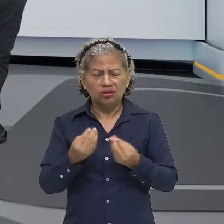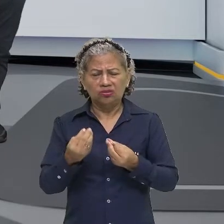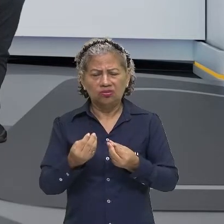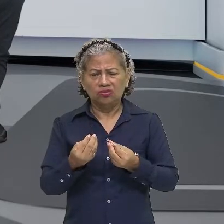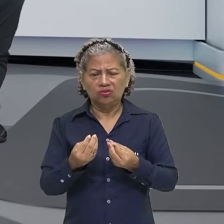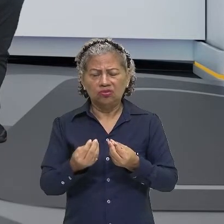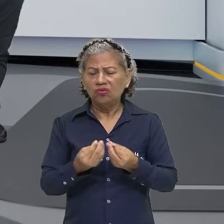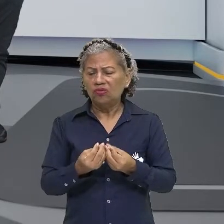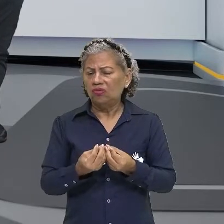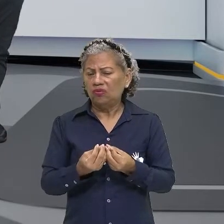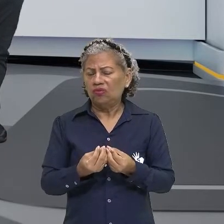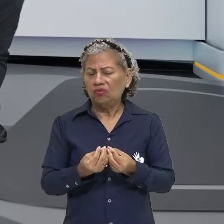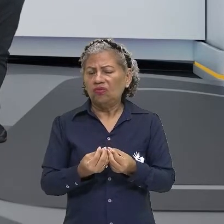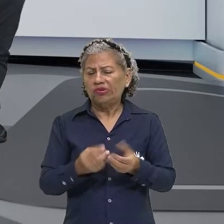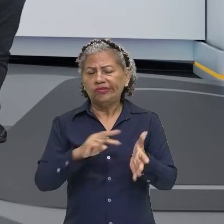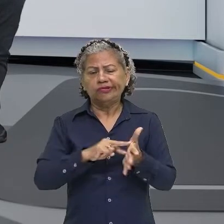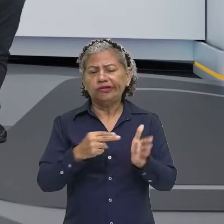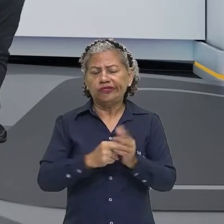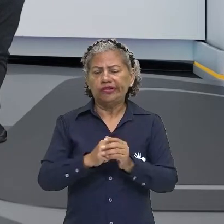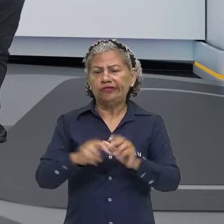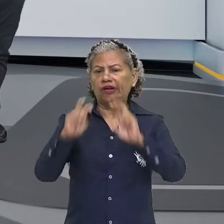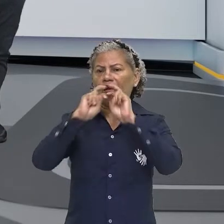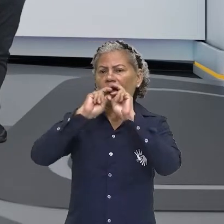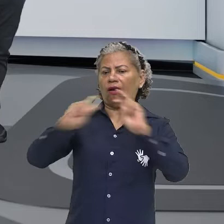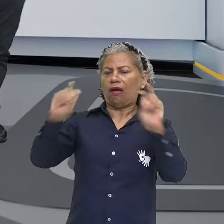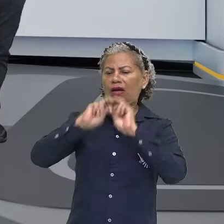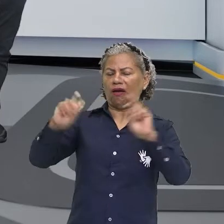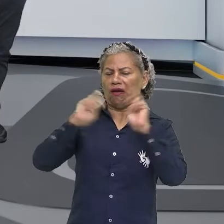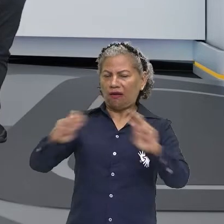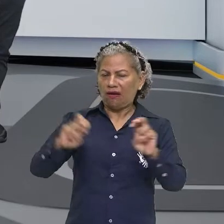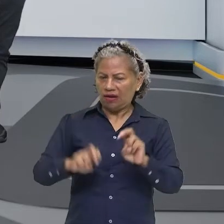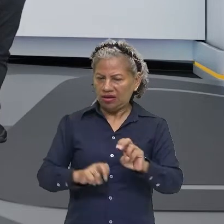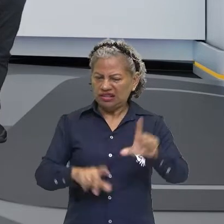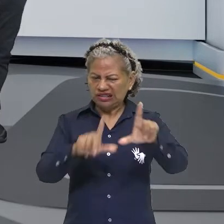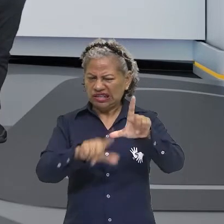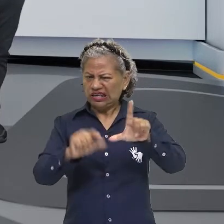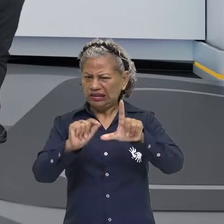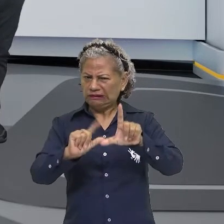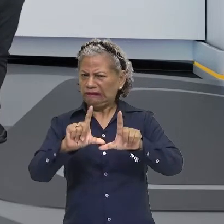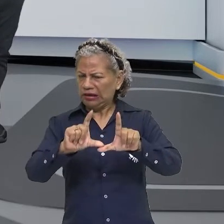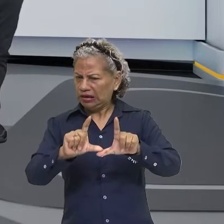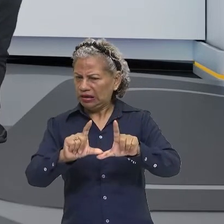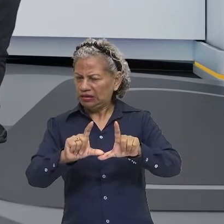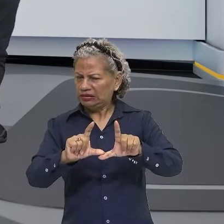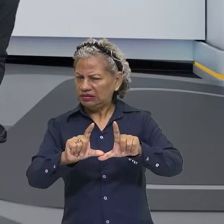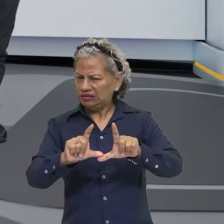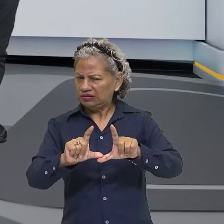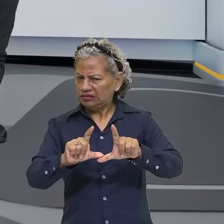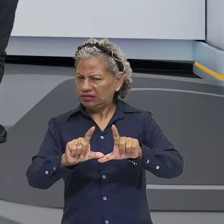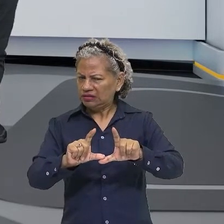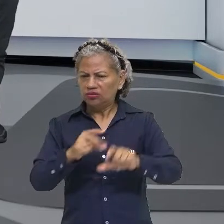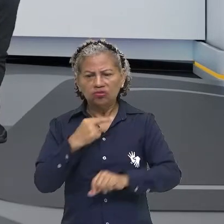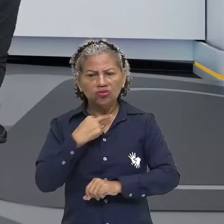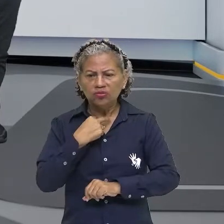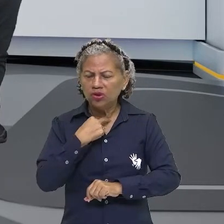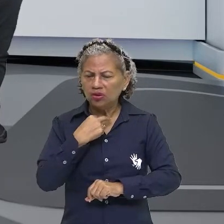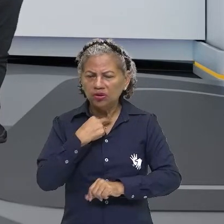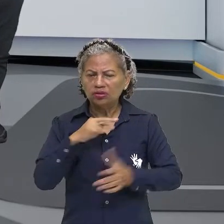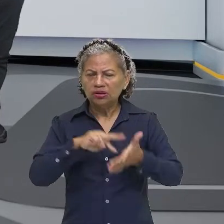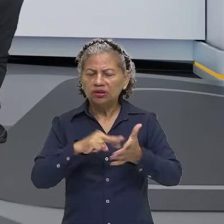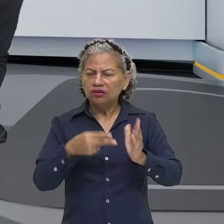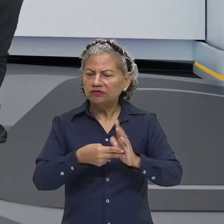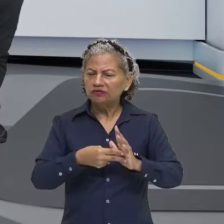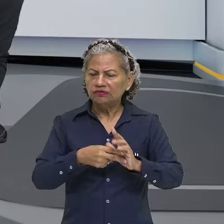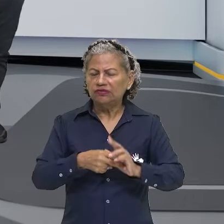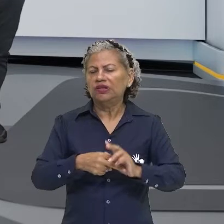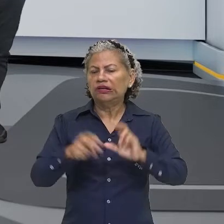Então, ó, se você escreve em letras grandes, né, altas ou em caixa alta, pode soar que você está gritando. Não use isso em